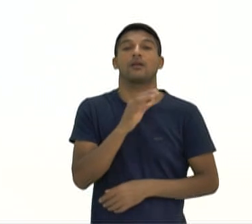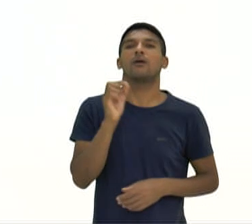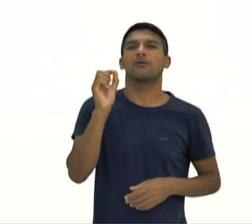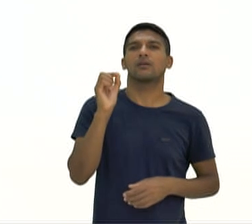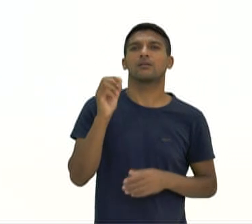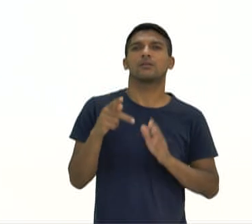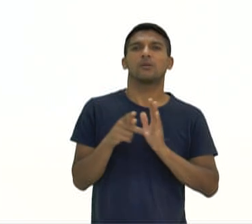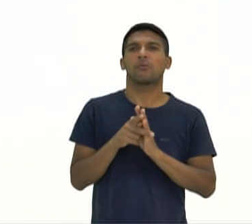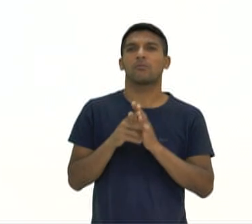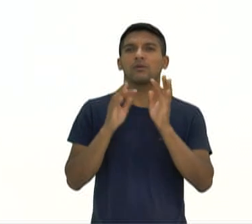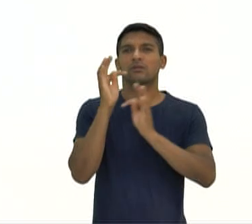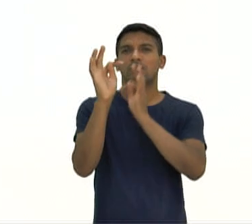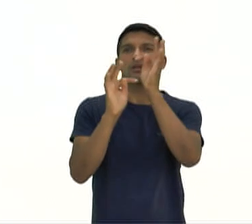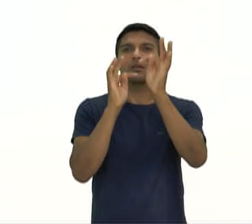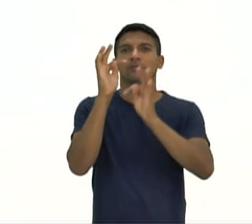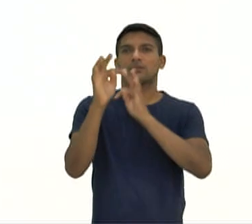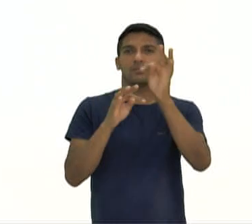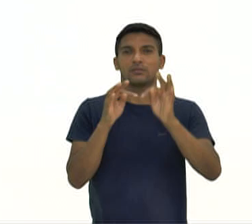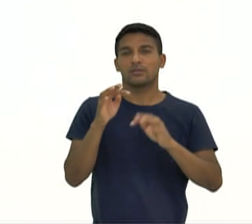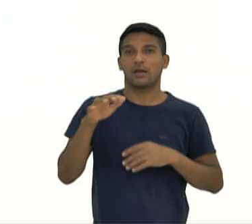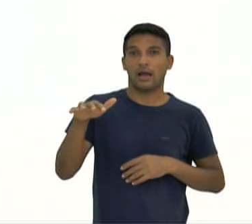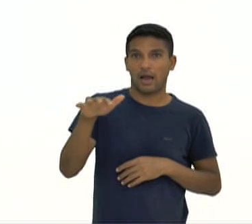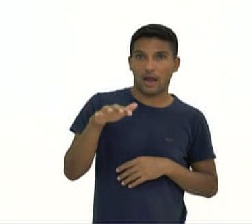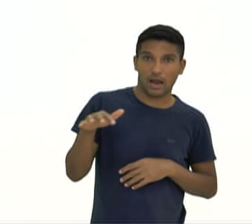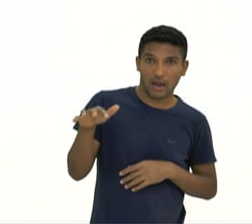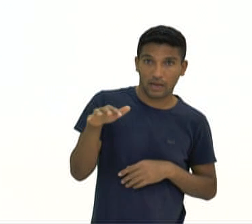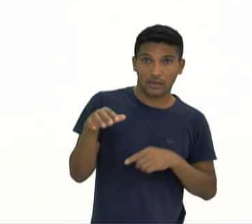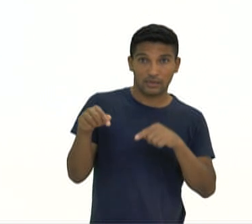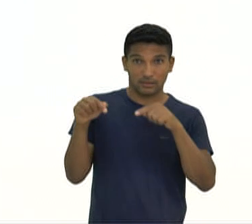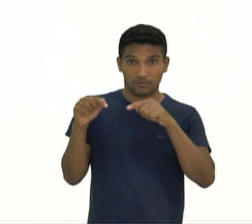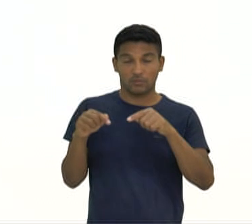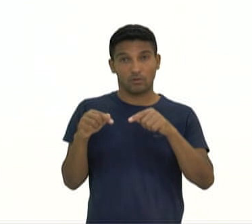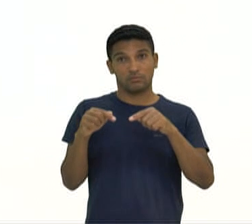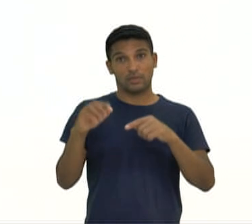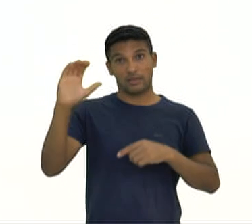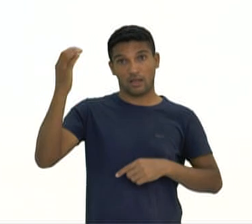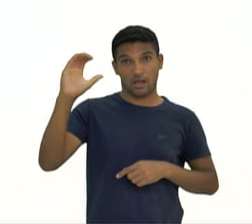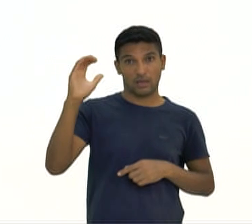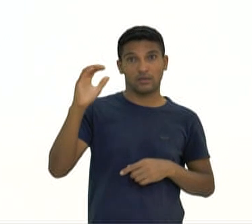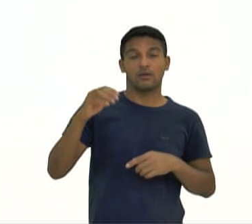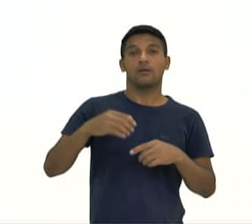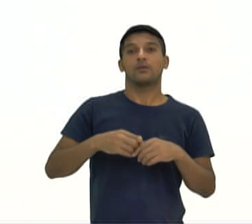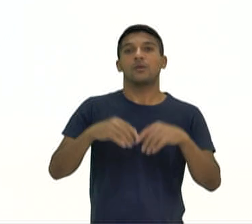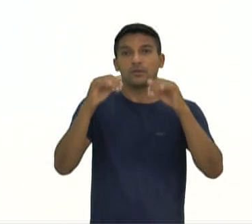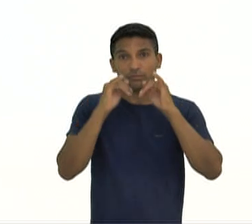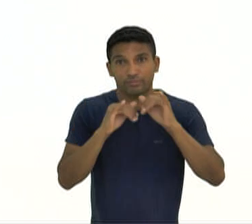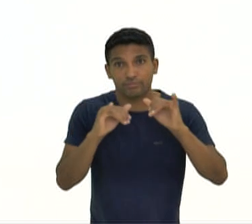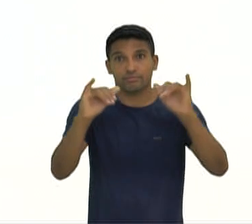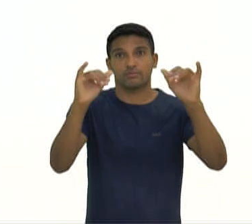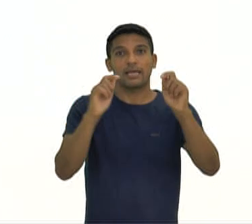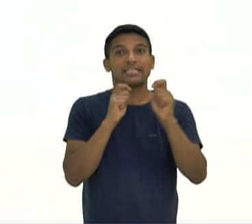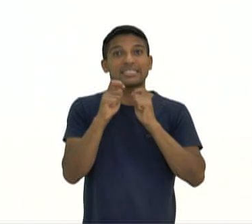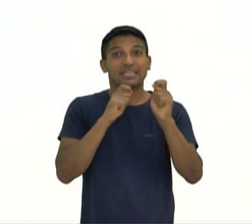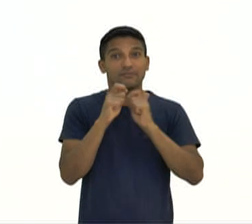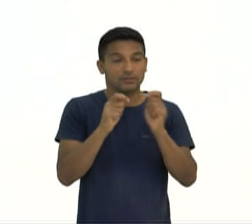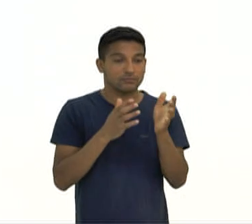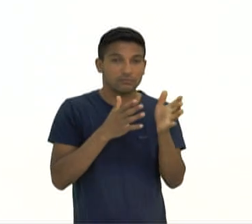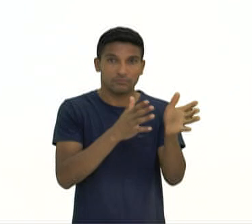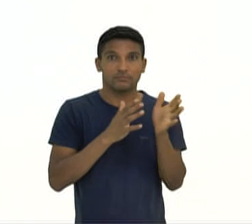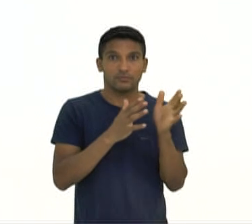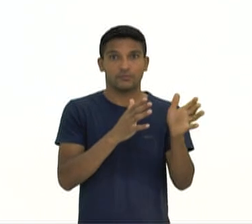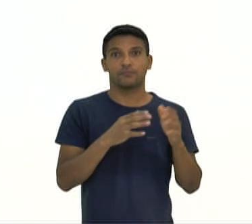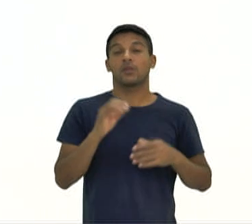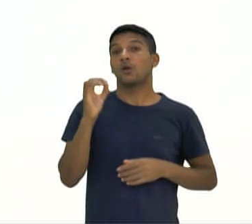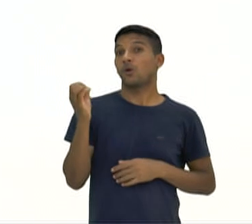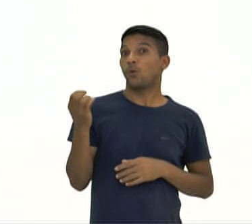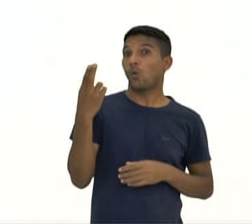algo relacionado a uma área técnica, a saúde, algo científico. Ainda uma entrevista que tem a finalidade instrucional.